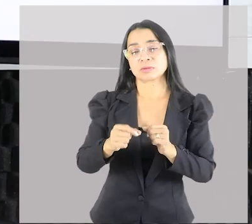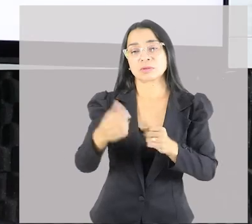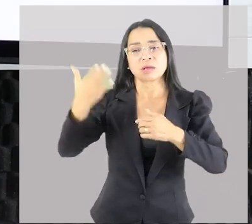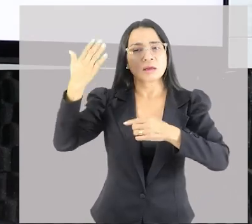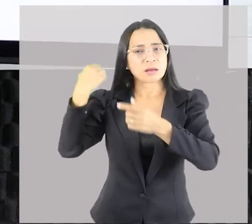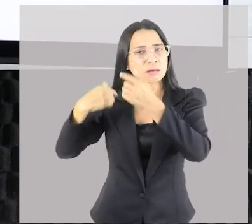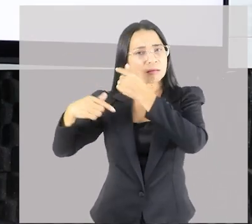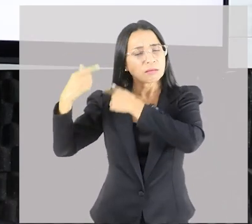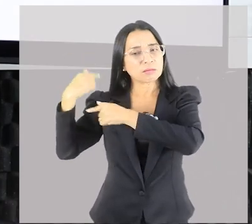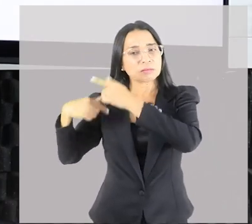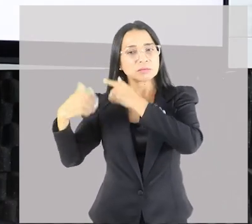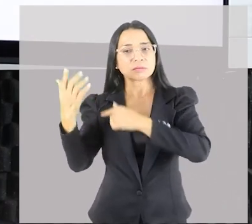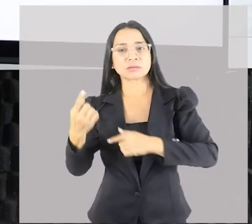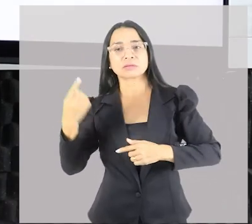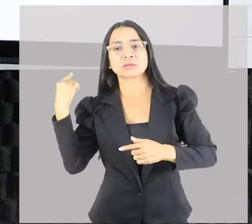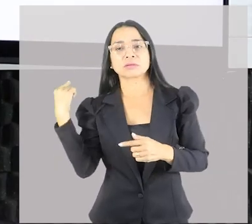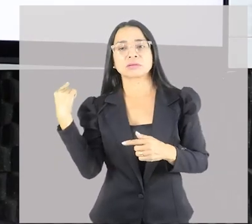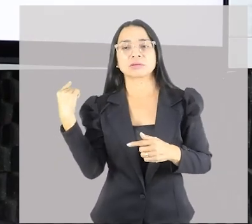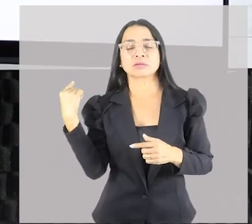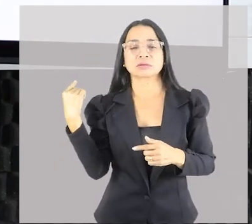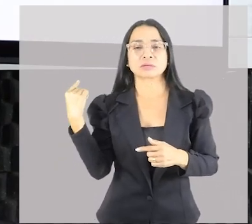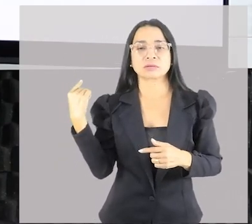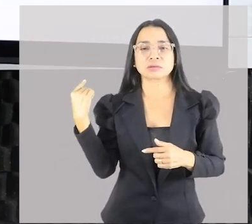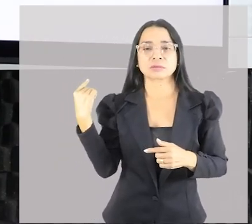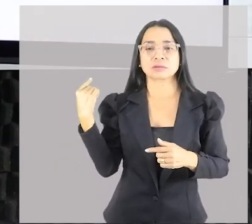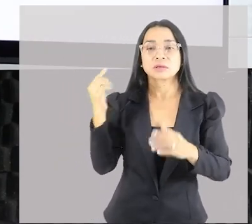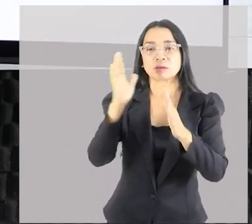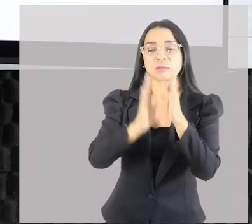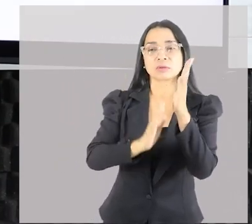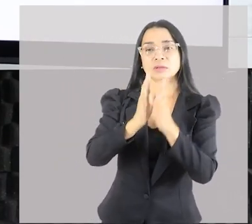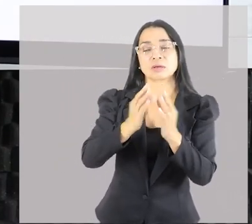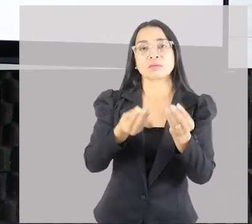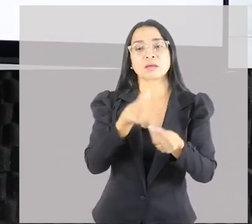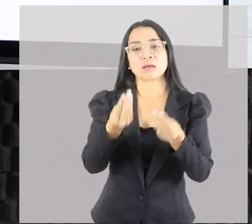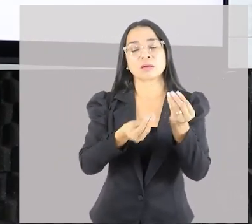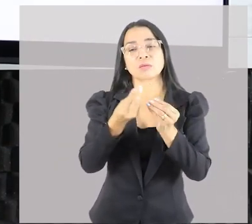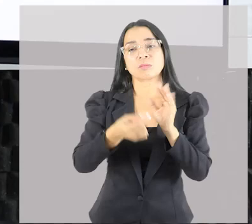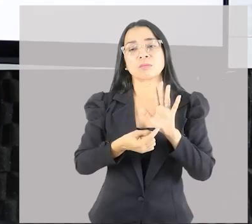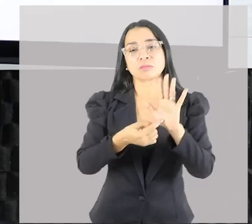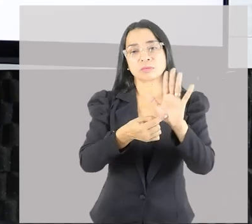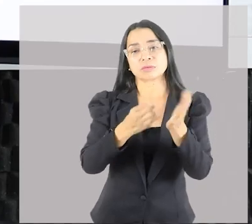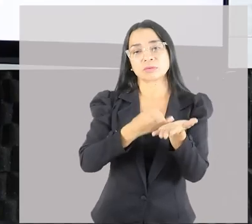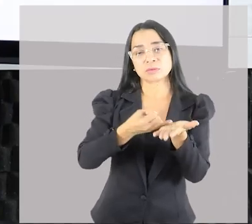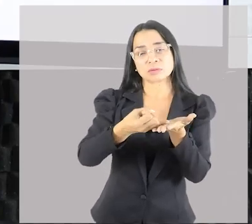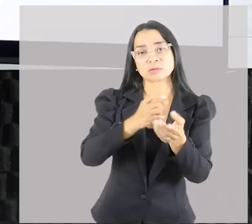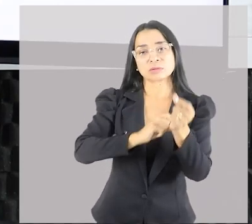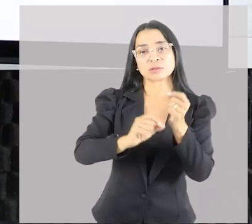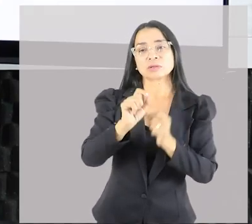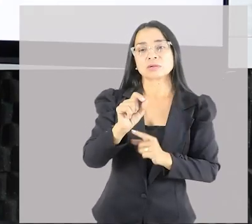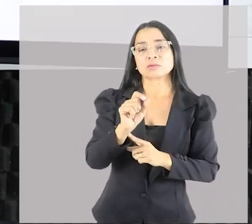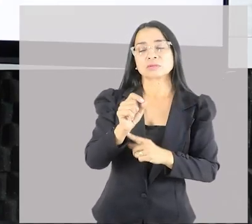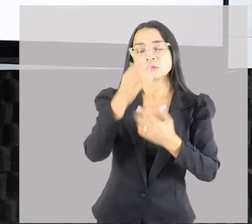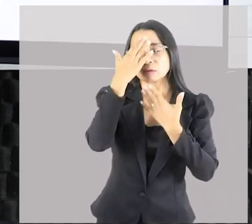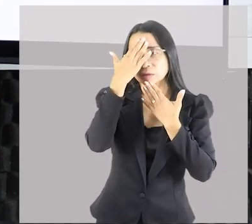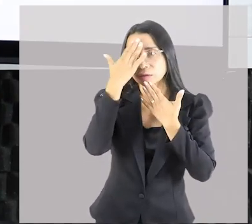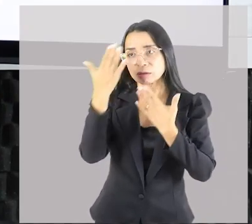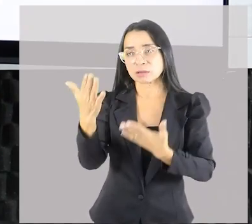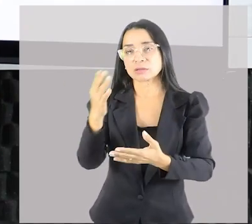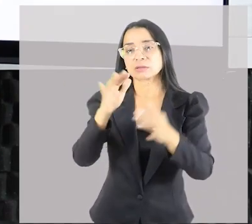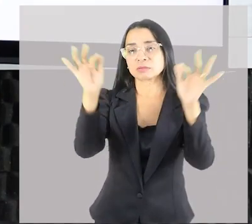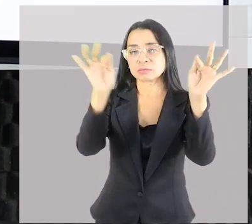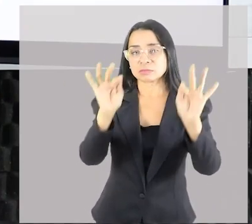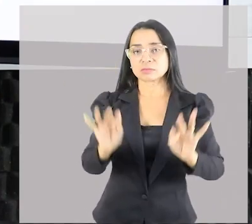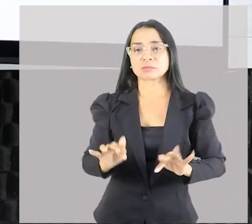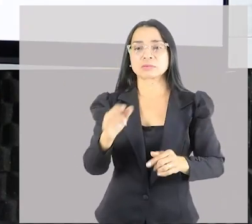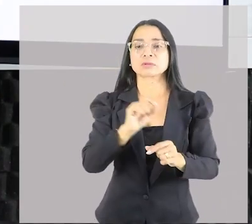boi de matraca, é como se fosse uma manifestação, inicialmente, de agradecimento e